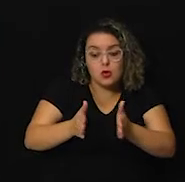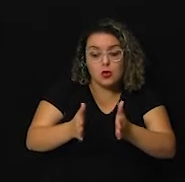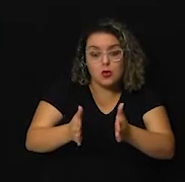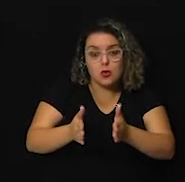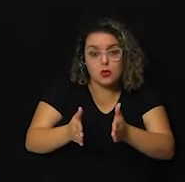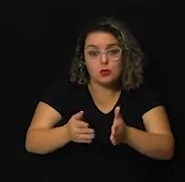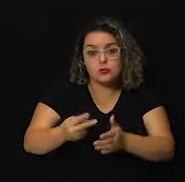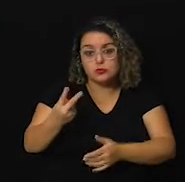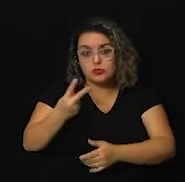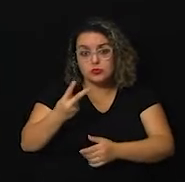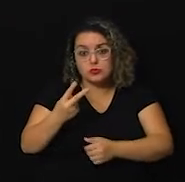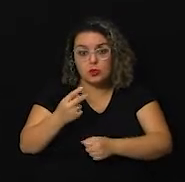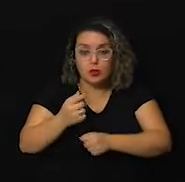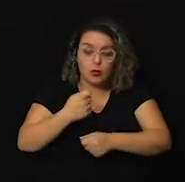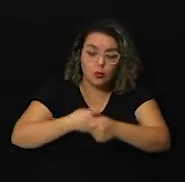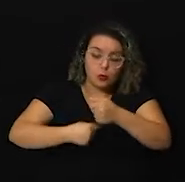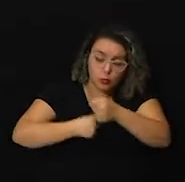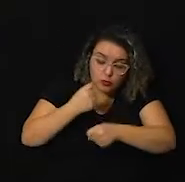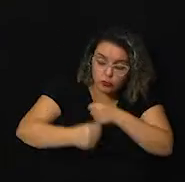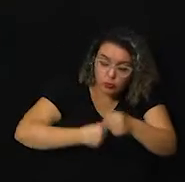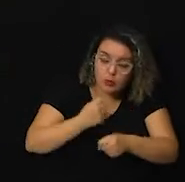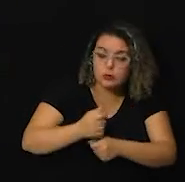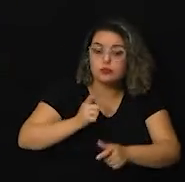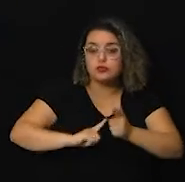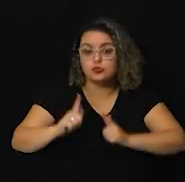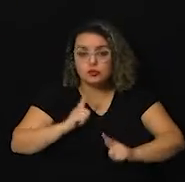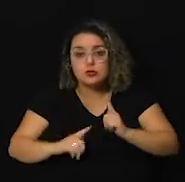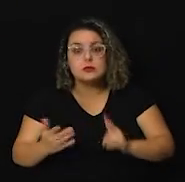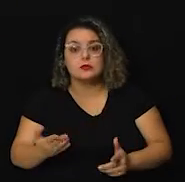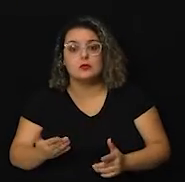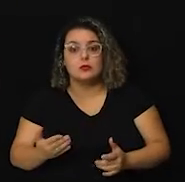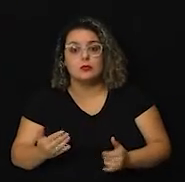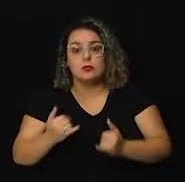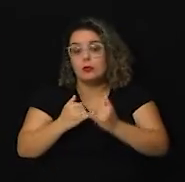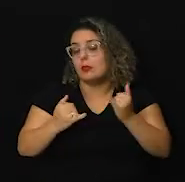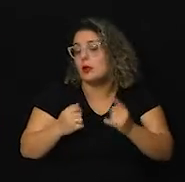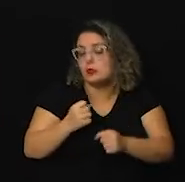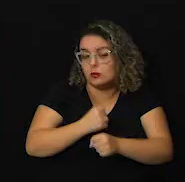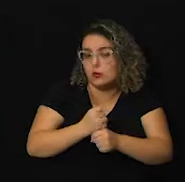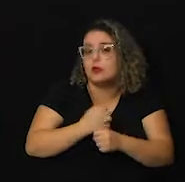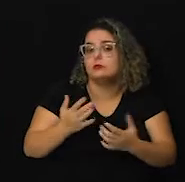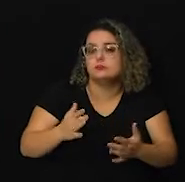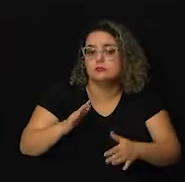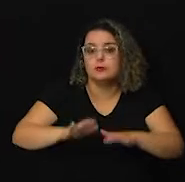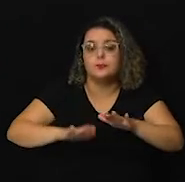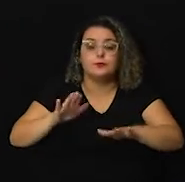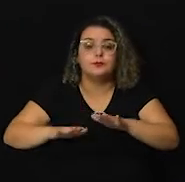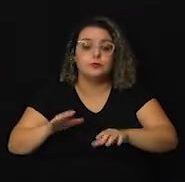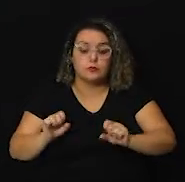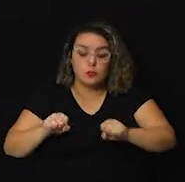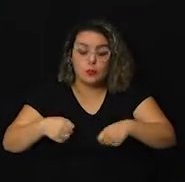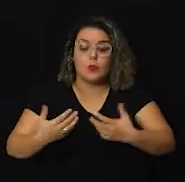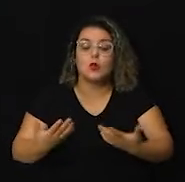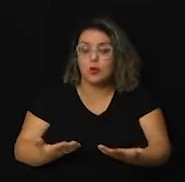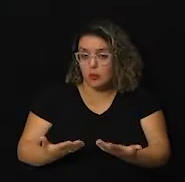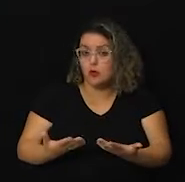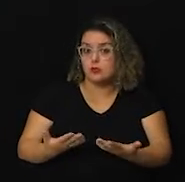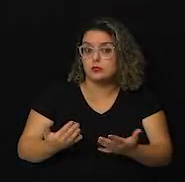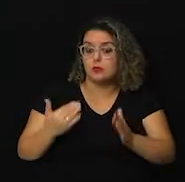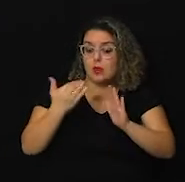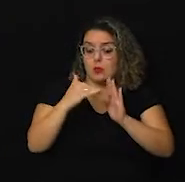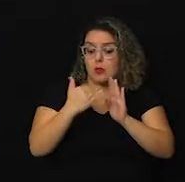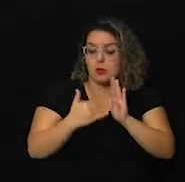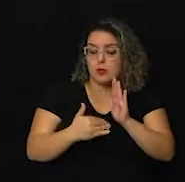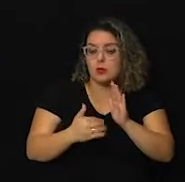no meio do segundo ano, né, de gestão, e a gente sabe que as coisas podem, a tendência muitas vezes é sempre, né,